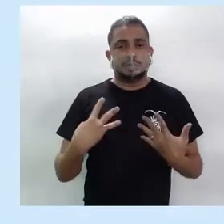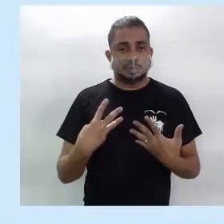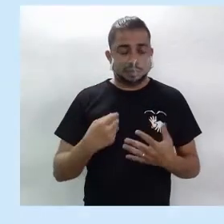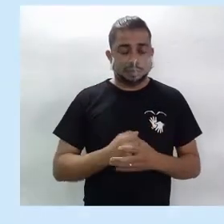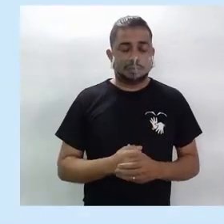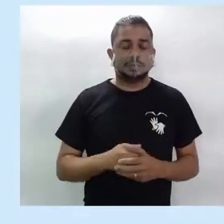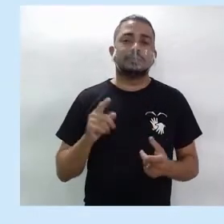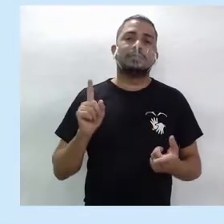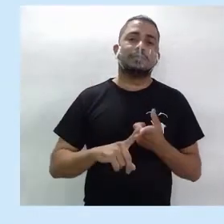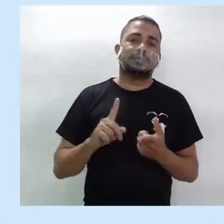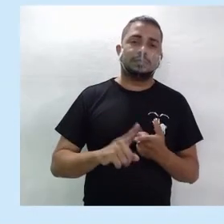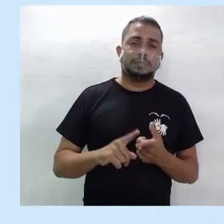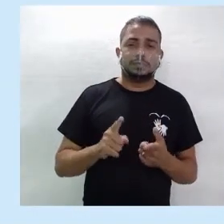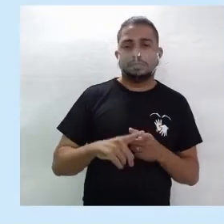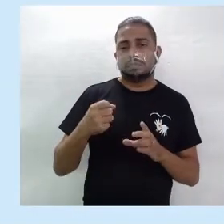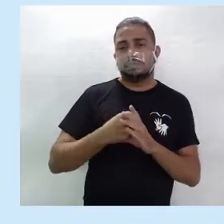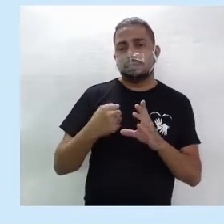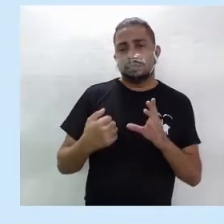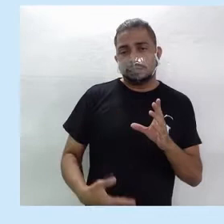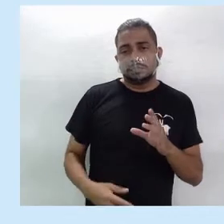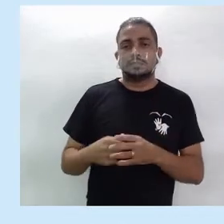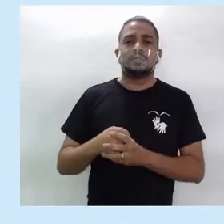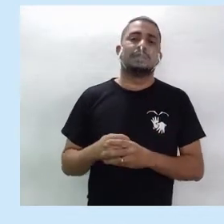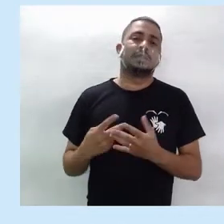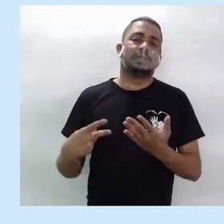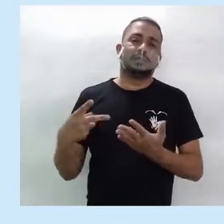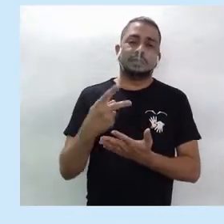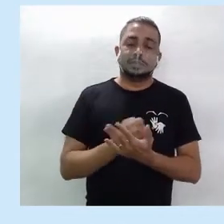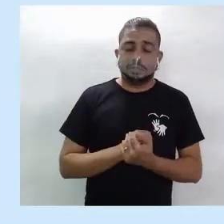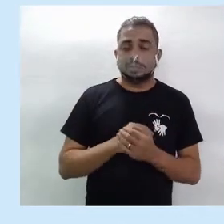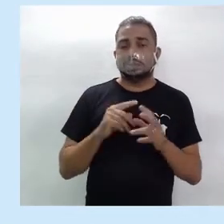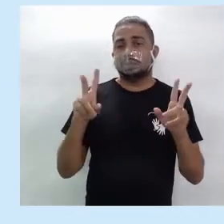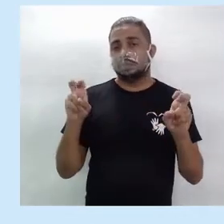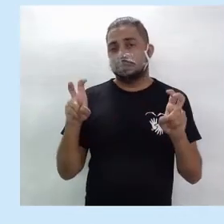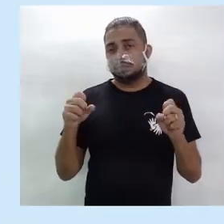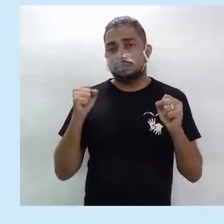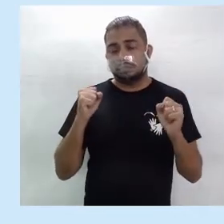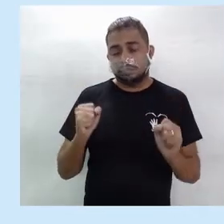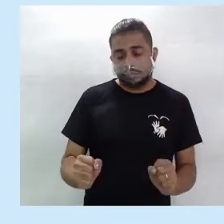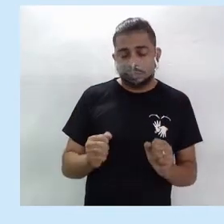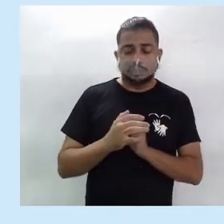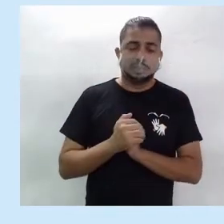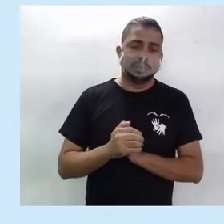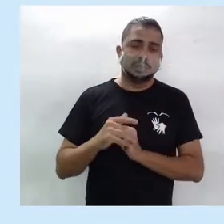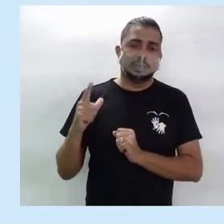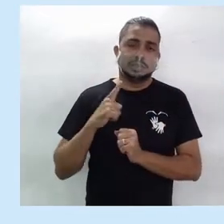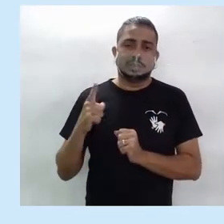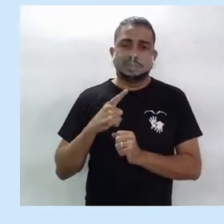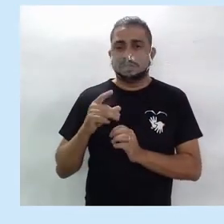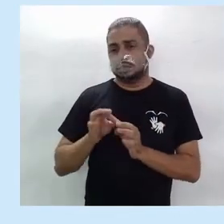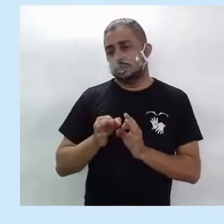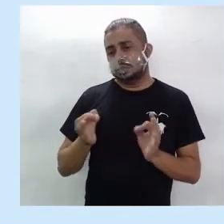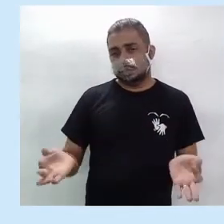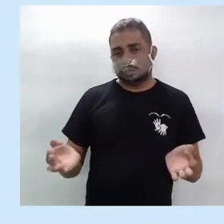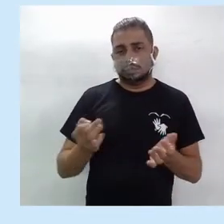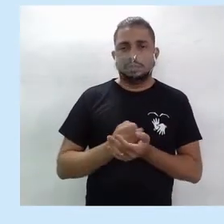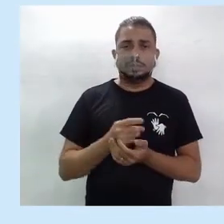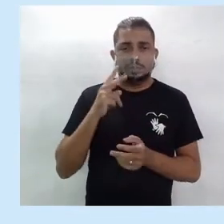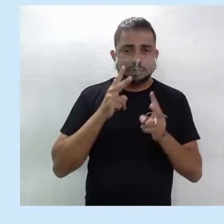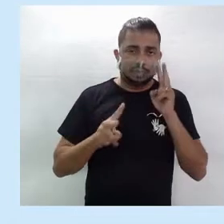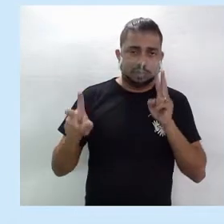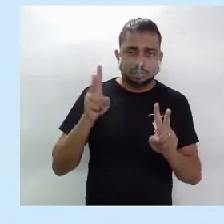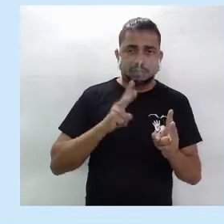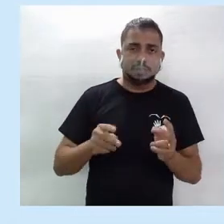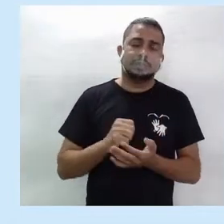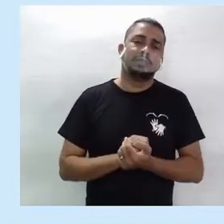Mas também é uma característica de um mapa temático. Então, o mapa temático ele pode ter uma versão simples, como foi a que a gente viu